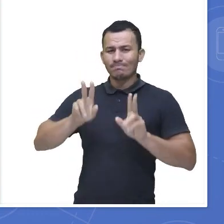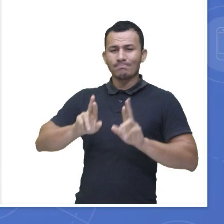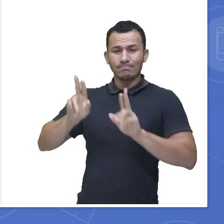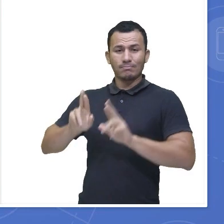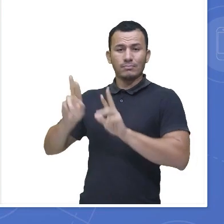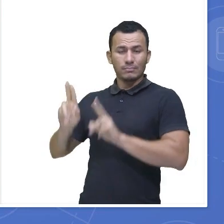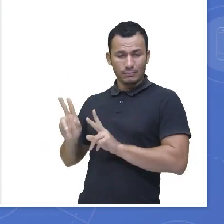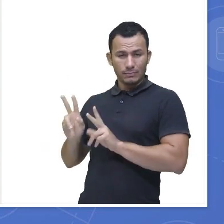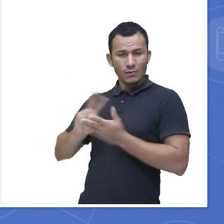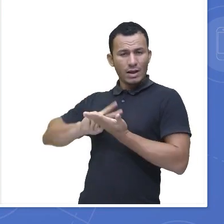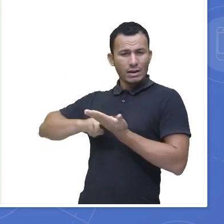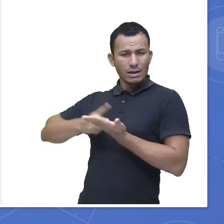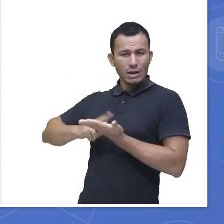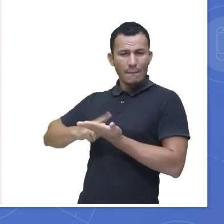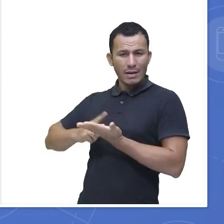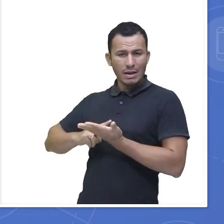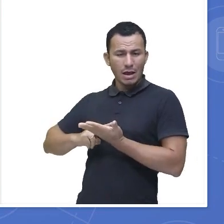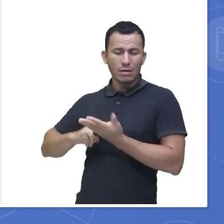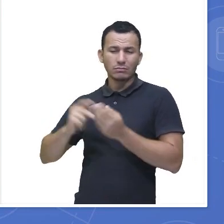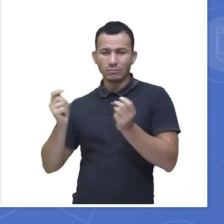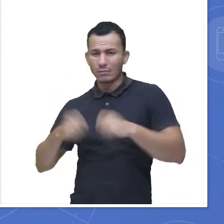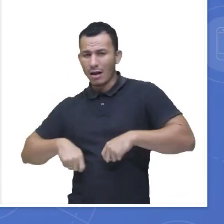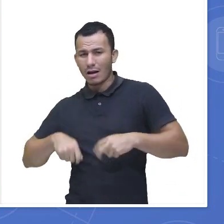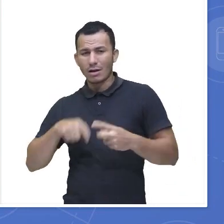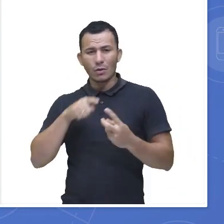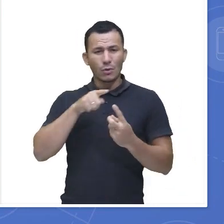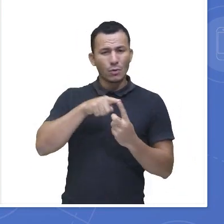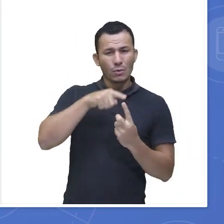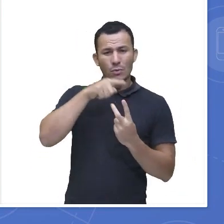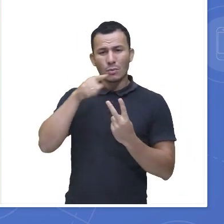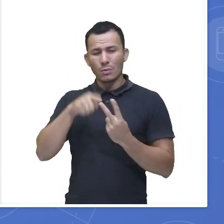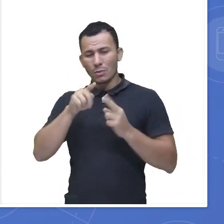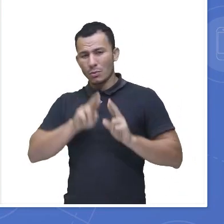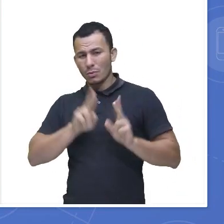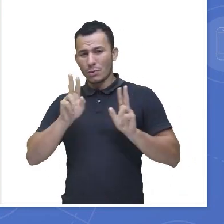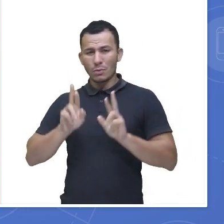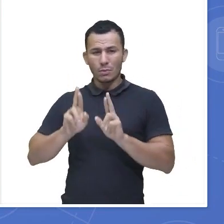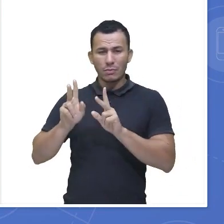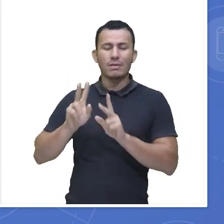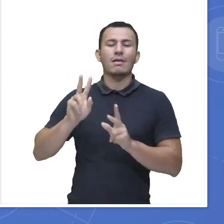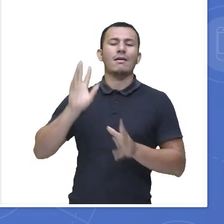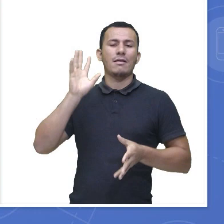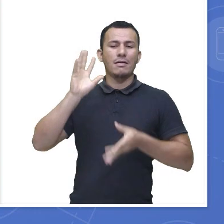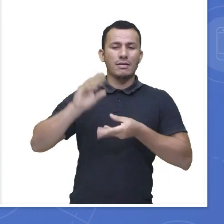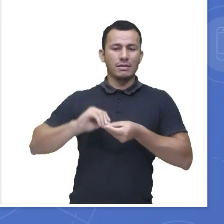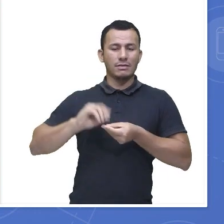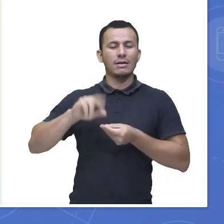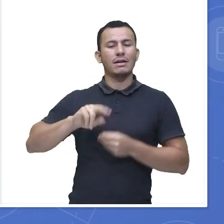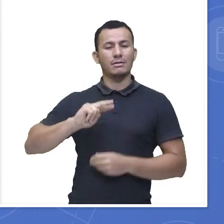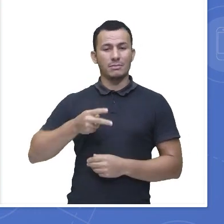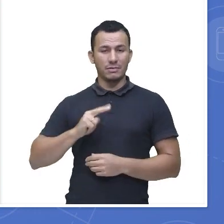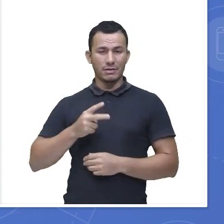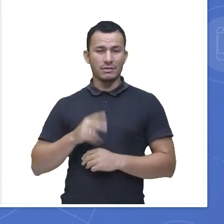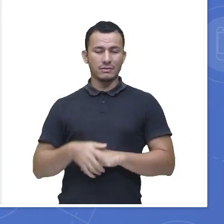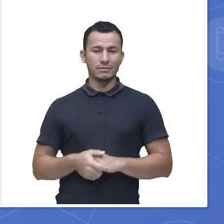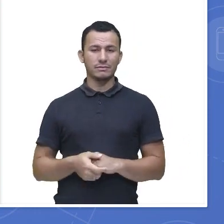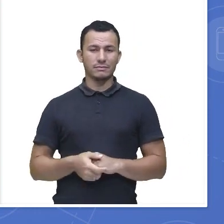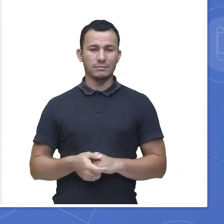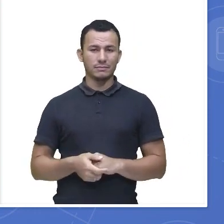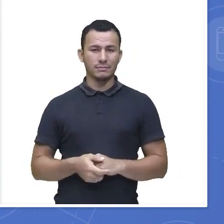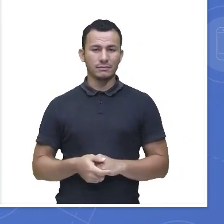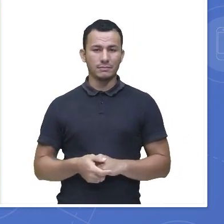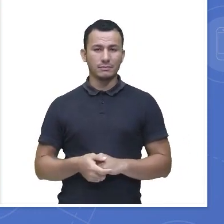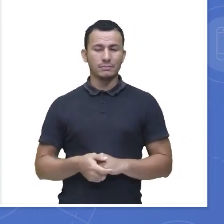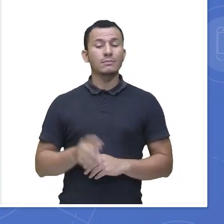interpretar essa mensagem de duas formas diferentes, então ali ocorreu uma ambiguidade. Então,